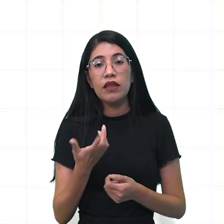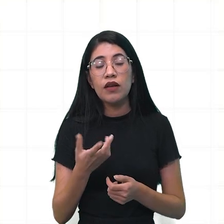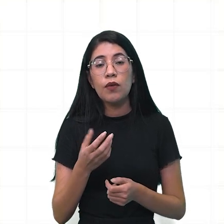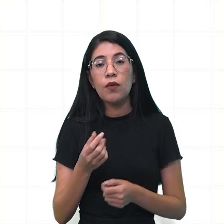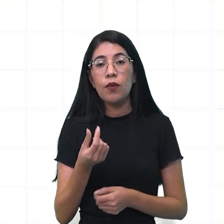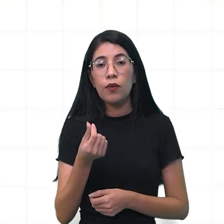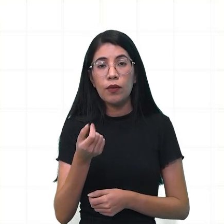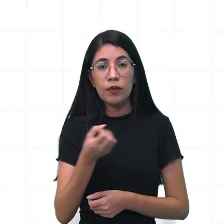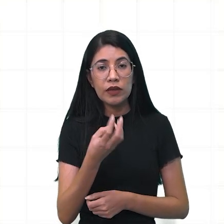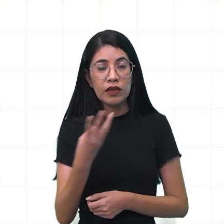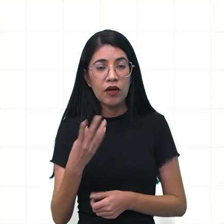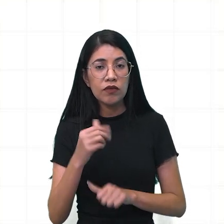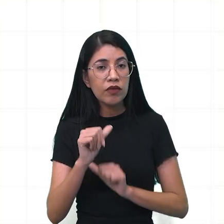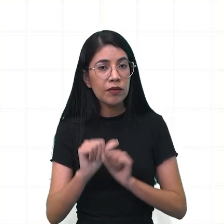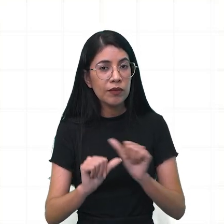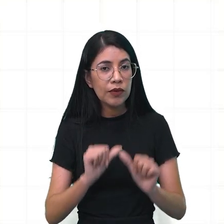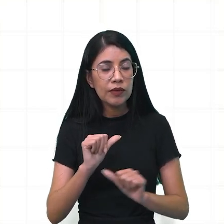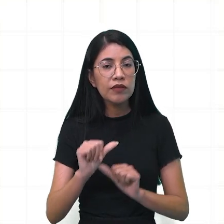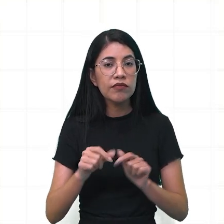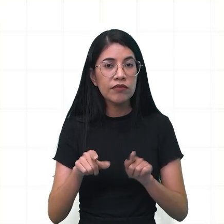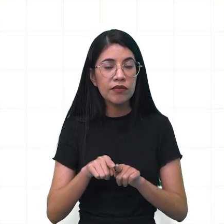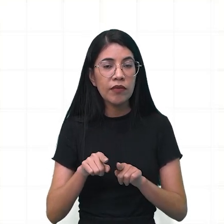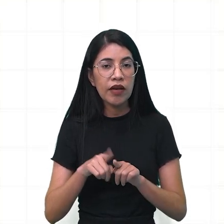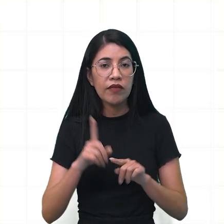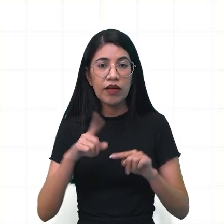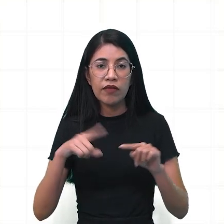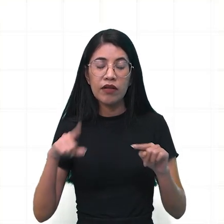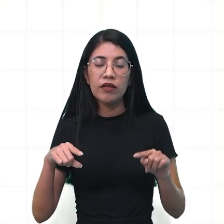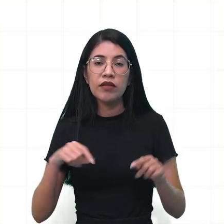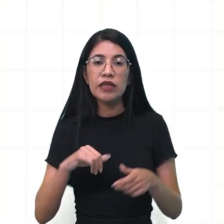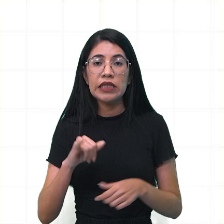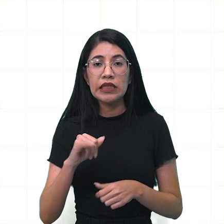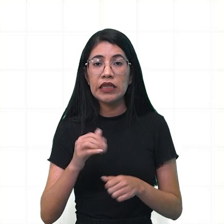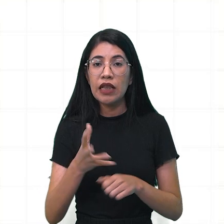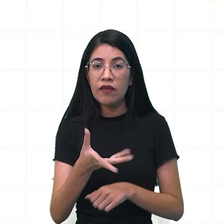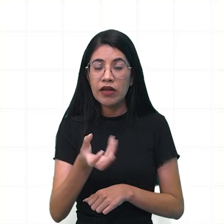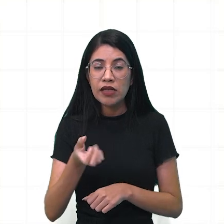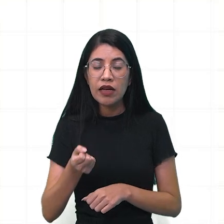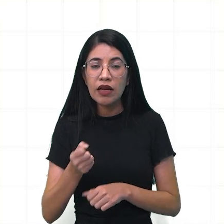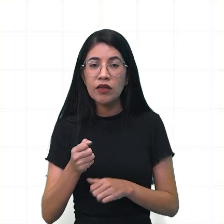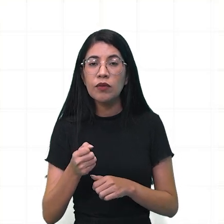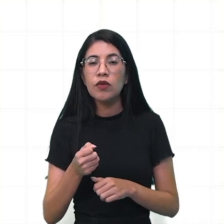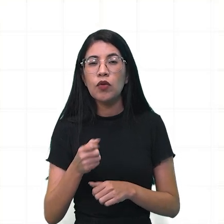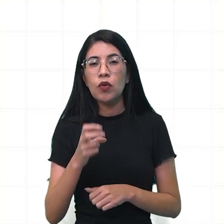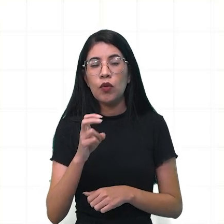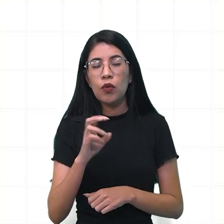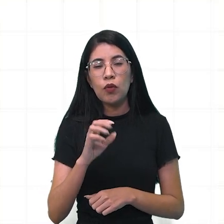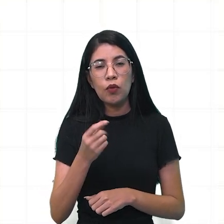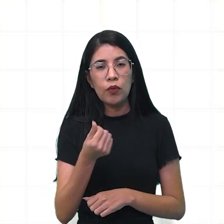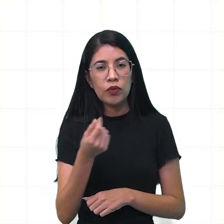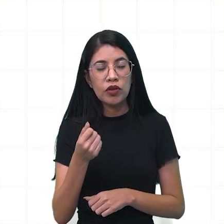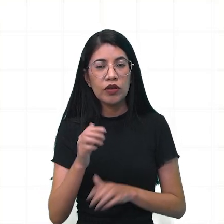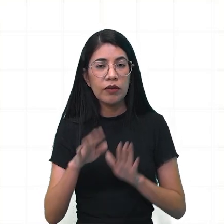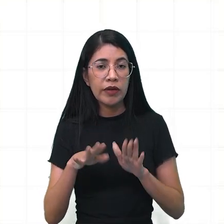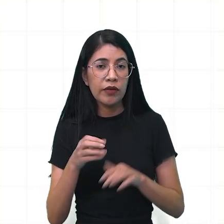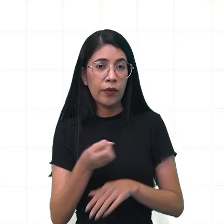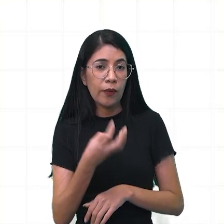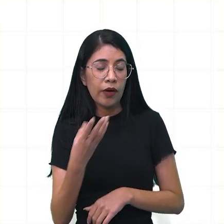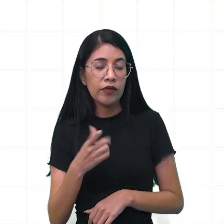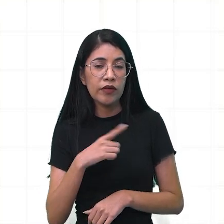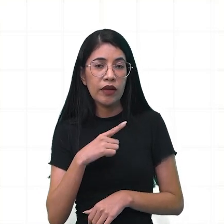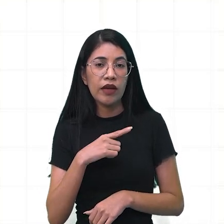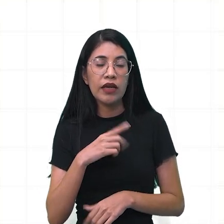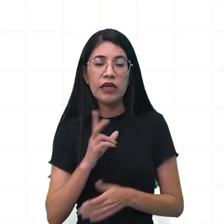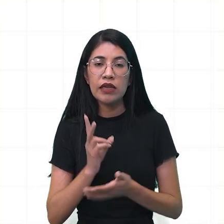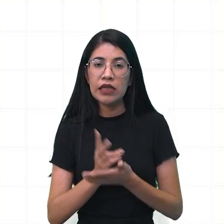saldo ele vai mudando também se ela tirar mais dinheiro do que ela tem no banco ela vai ficar